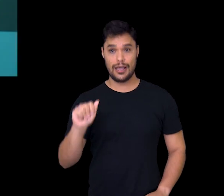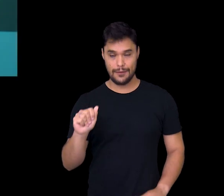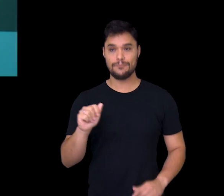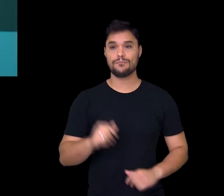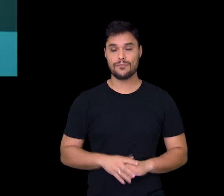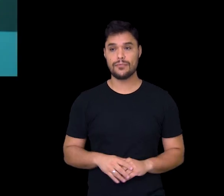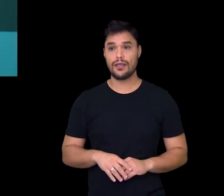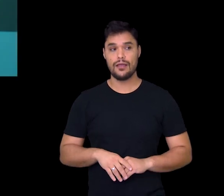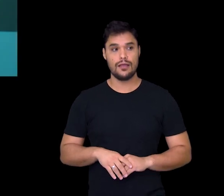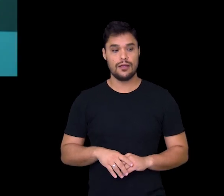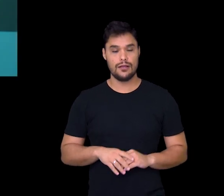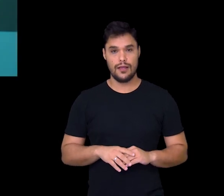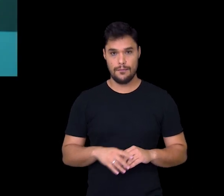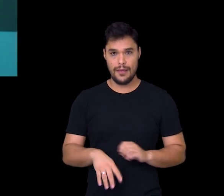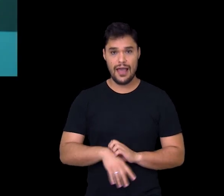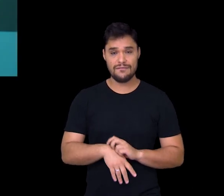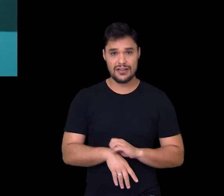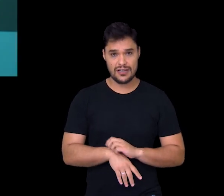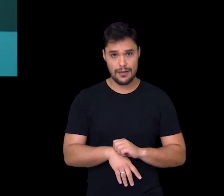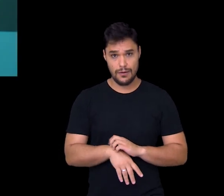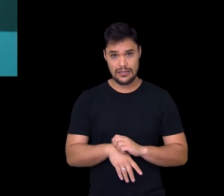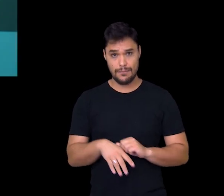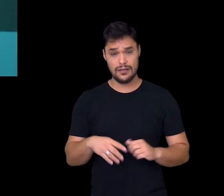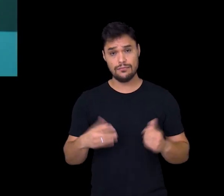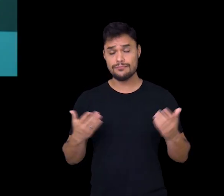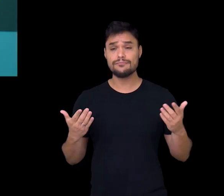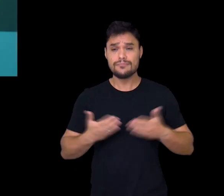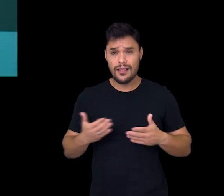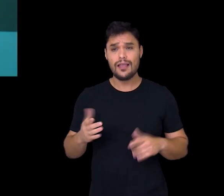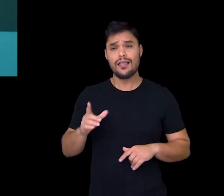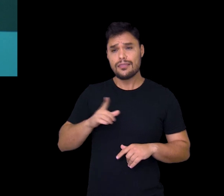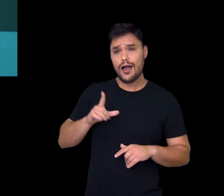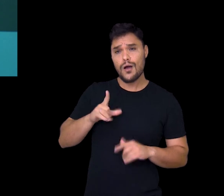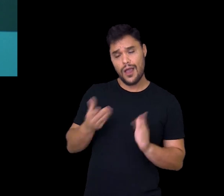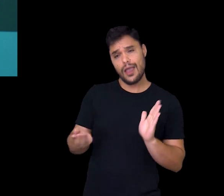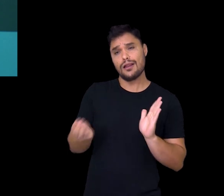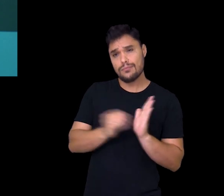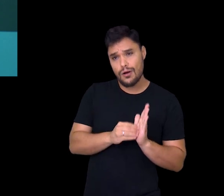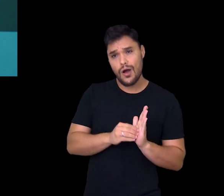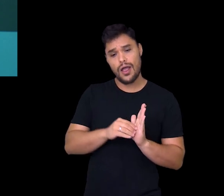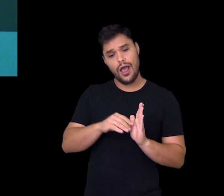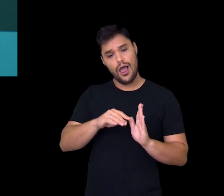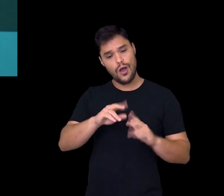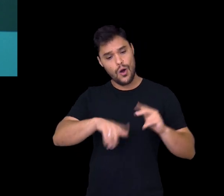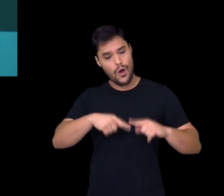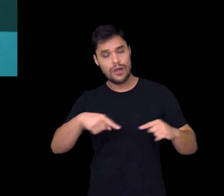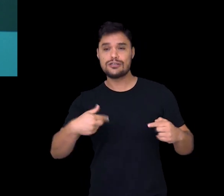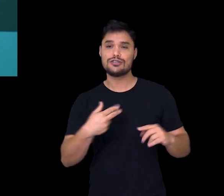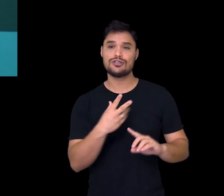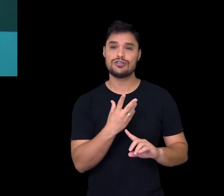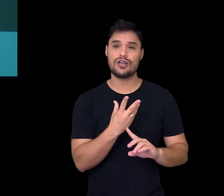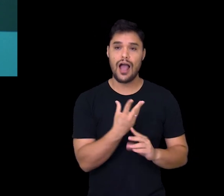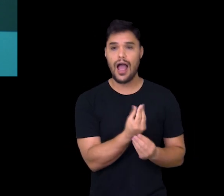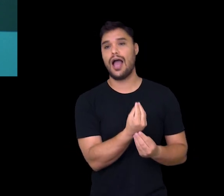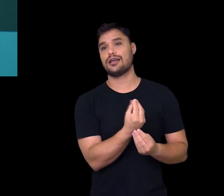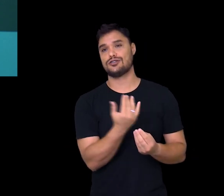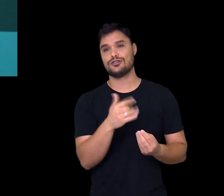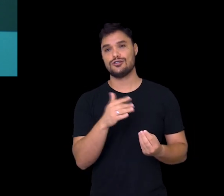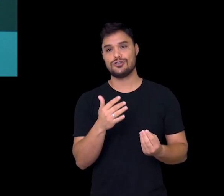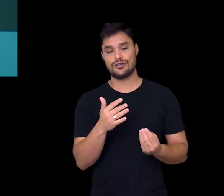para que isso não aconteça de novo, a ocupação dele. Então, ele coloca obras de arte. O Oscar costuma dizer que ele gosta de integrar a obra de arte